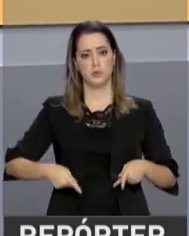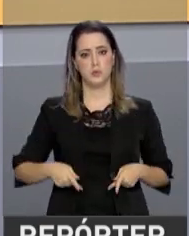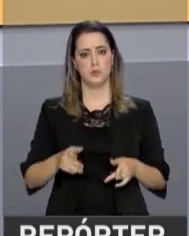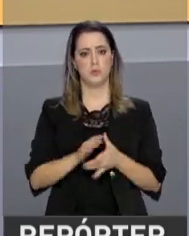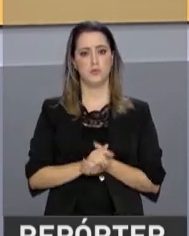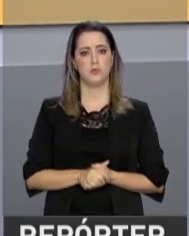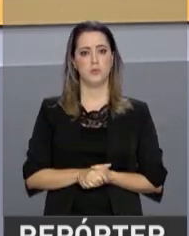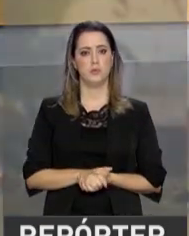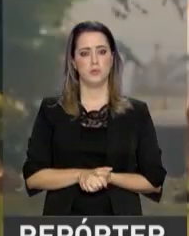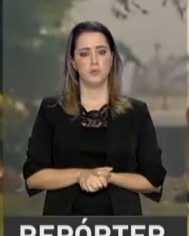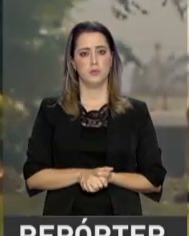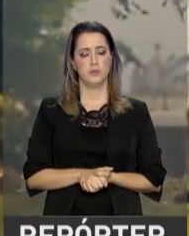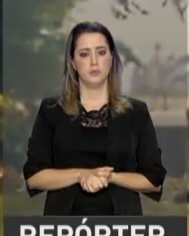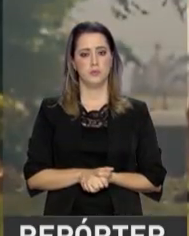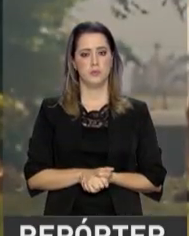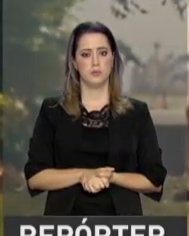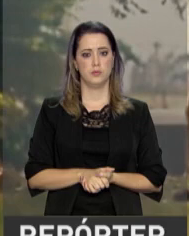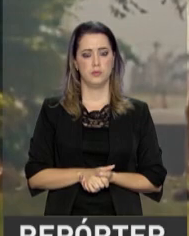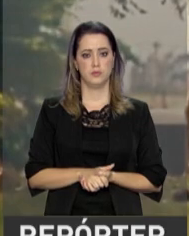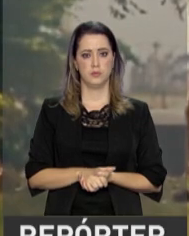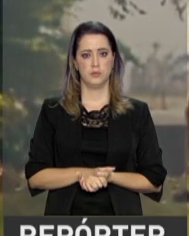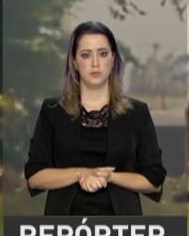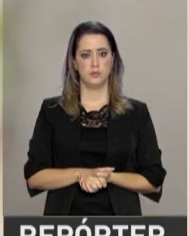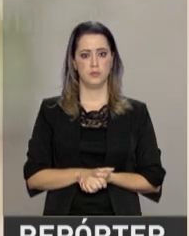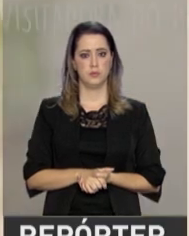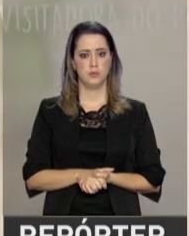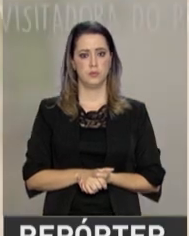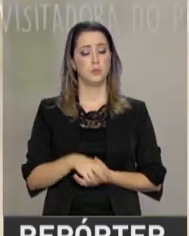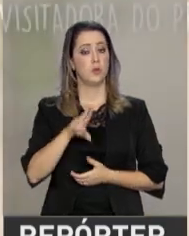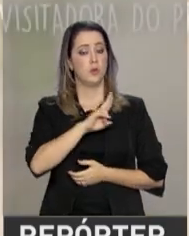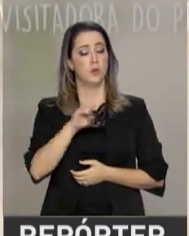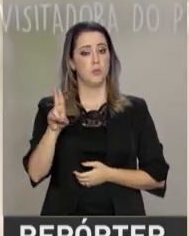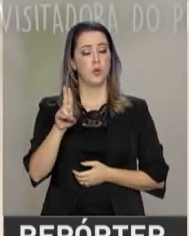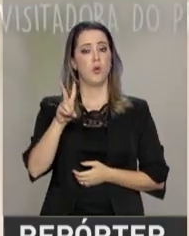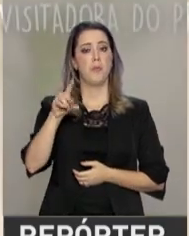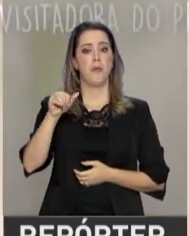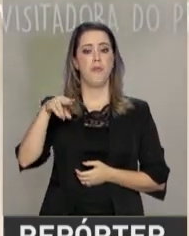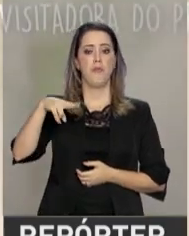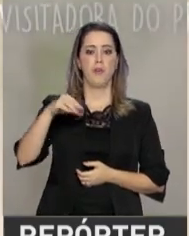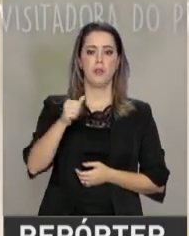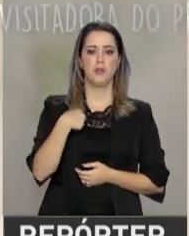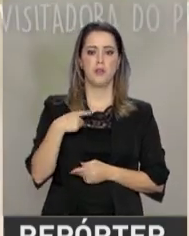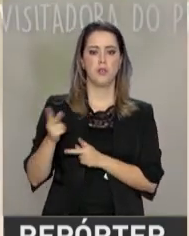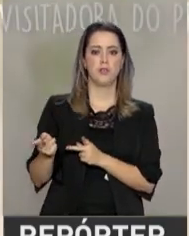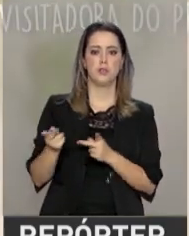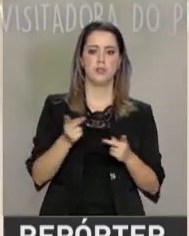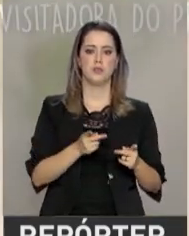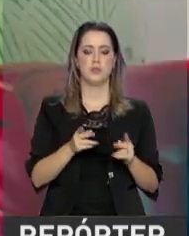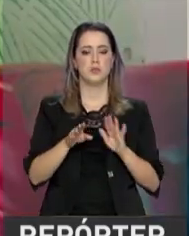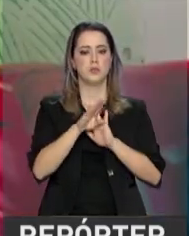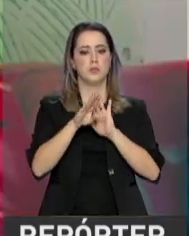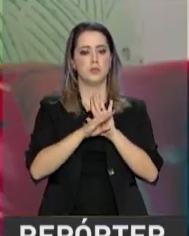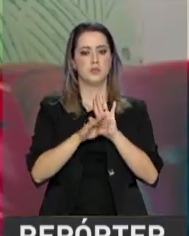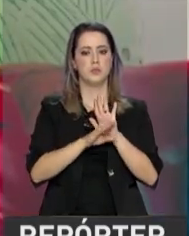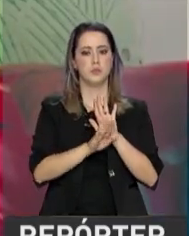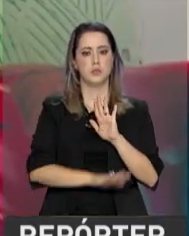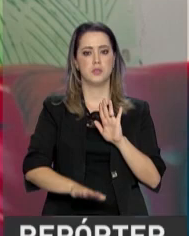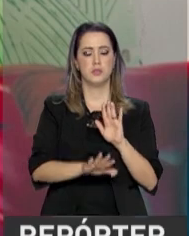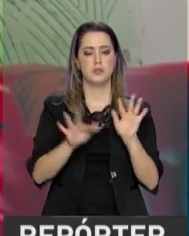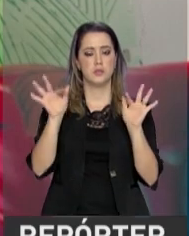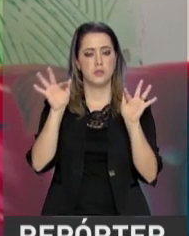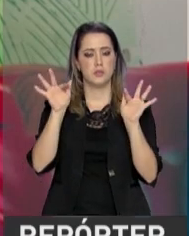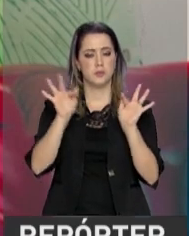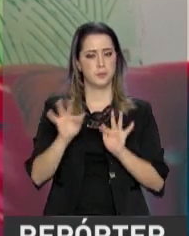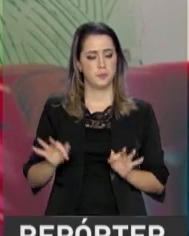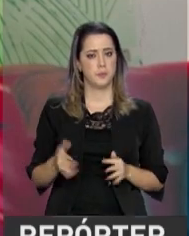humanos não é família o visitador do programa criança feliz eu chego na casa